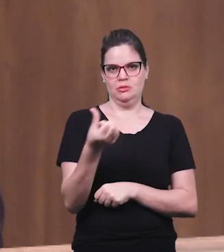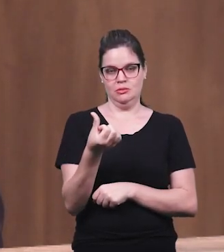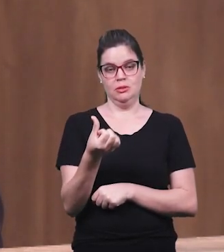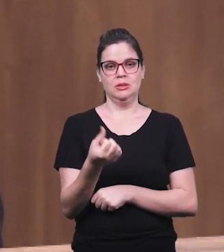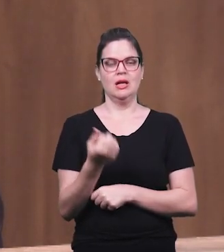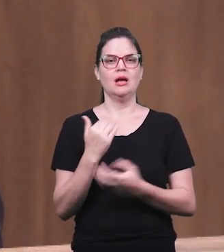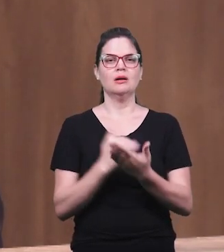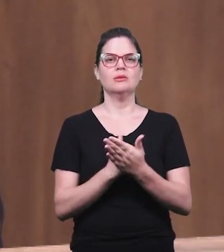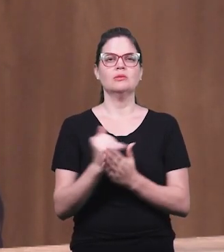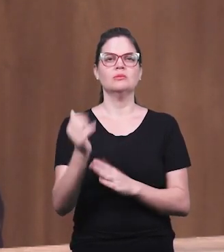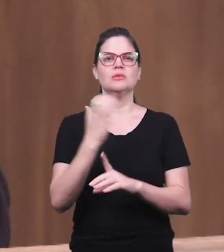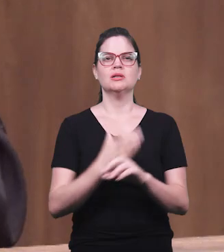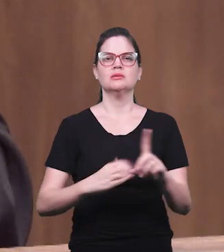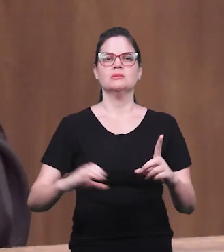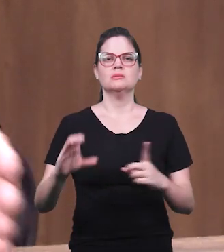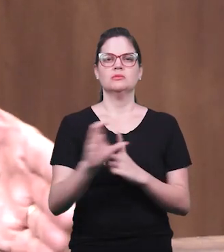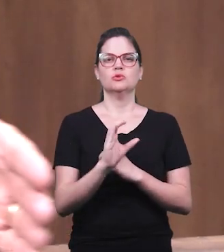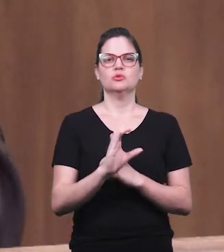ter cultos